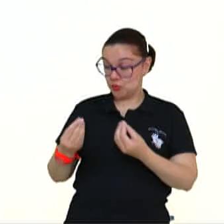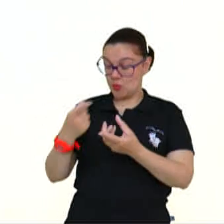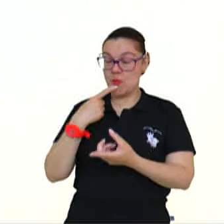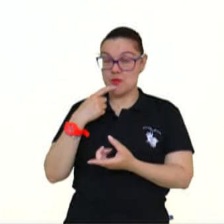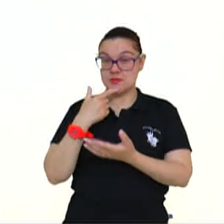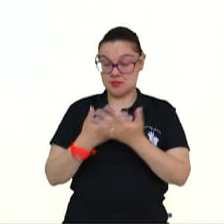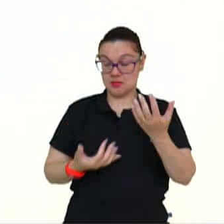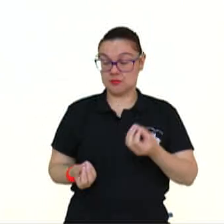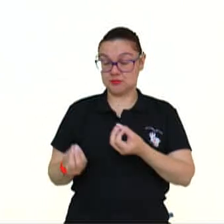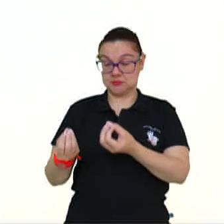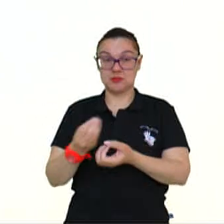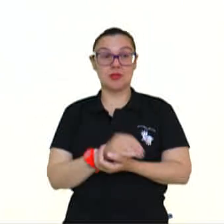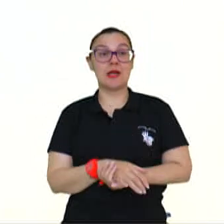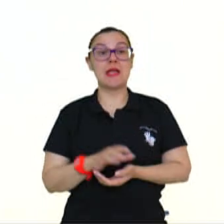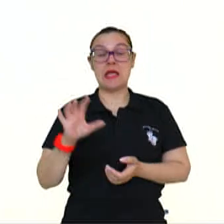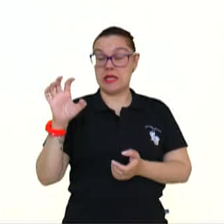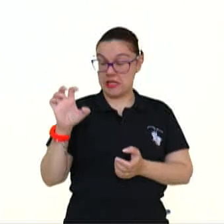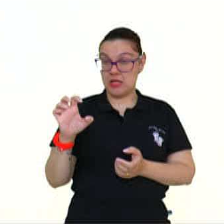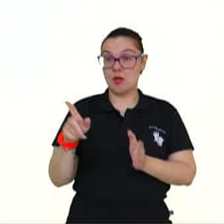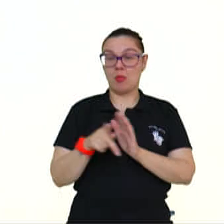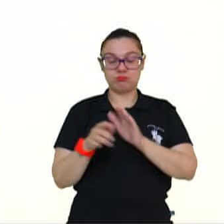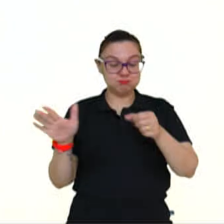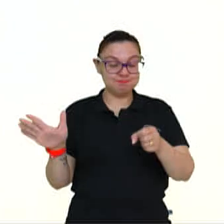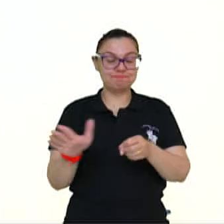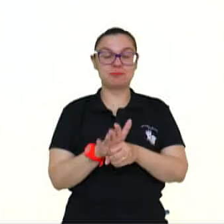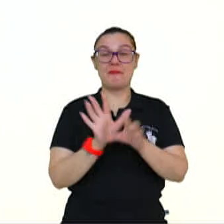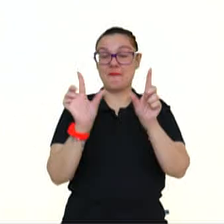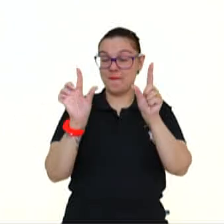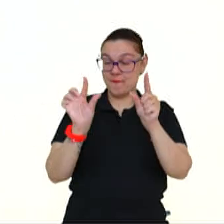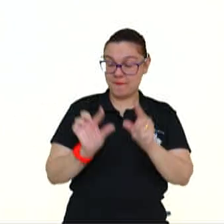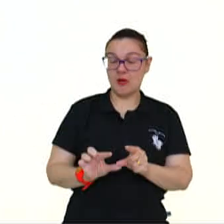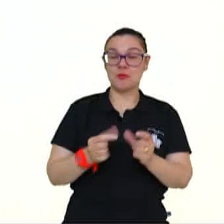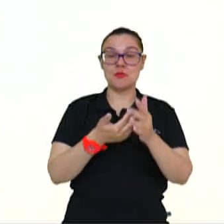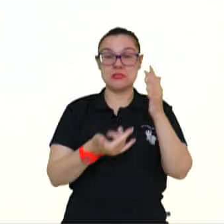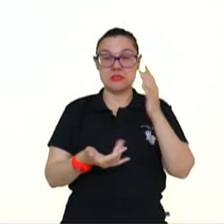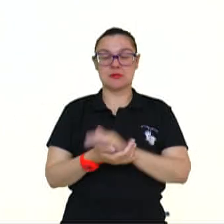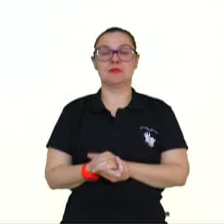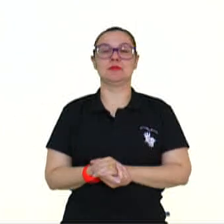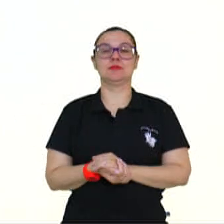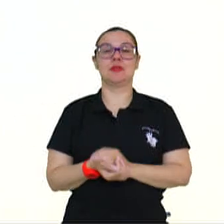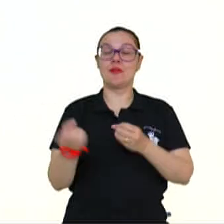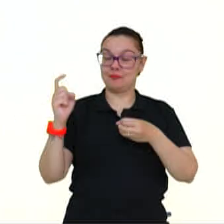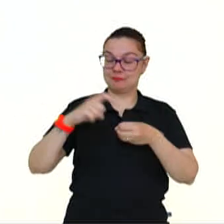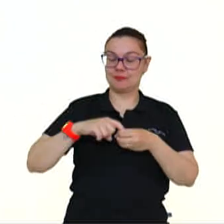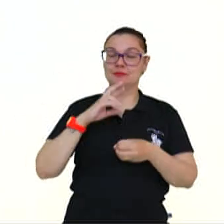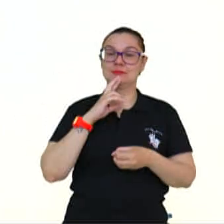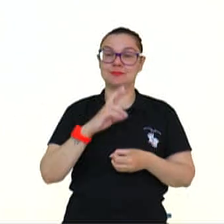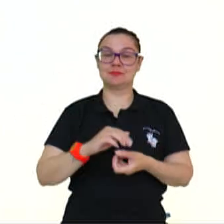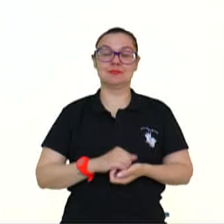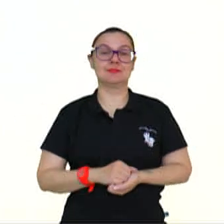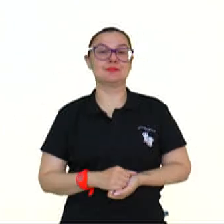acham? Letra E, a reserva do banco de sangue está chegando ao fim? Então respondam e daqui a pouco a gente volta para corrigir.